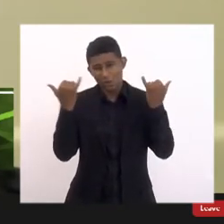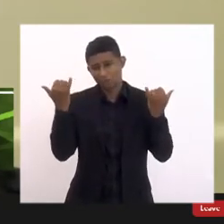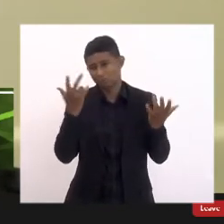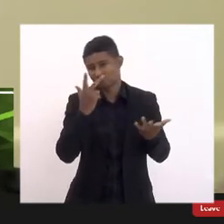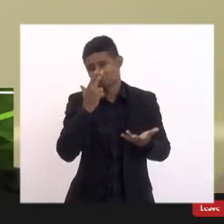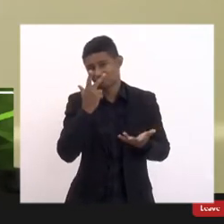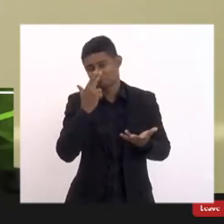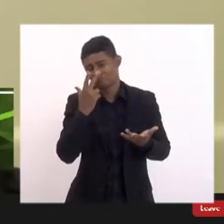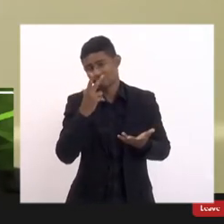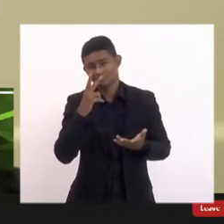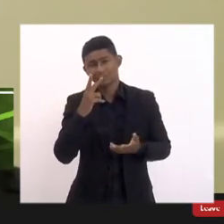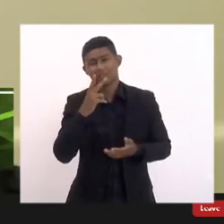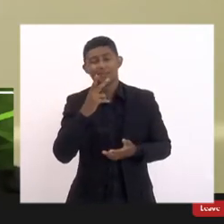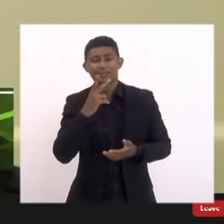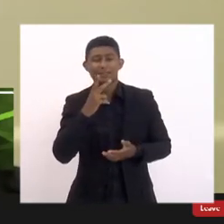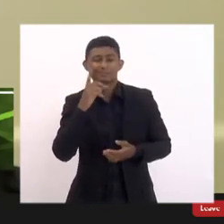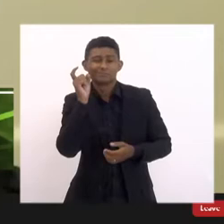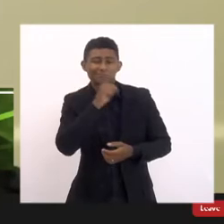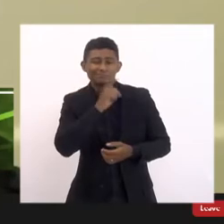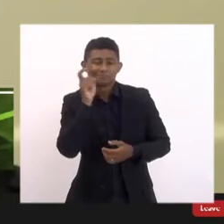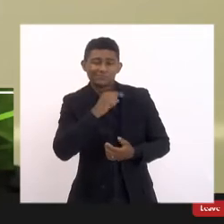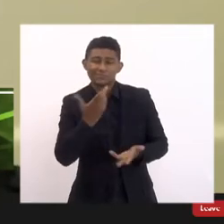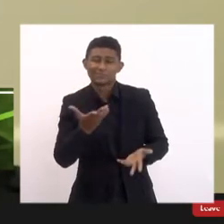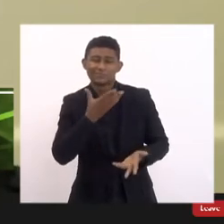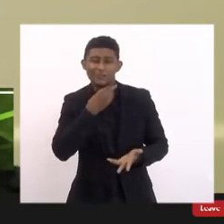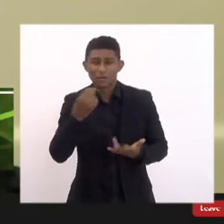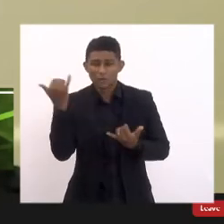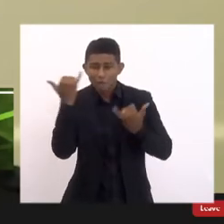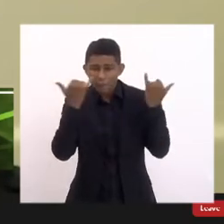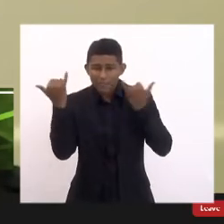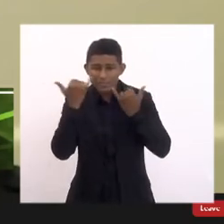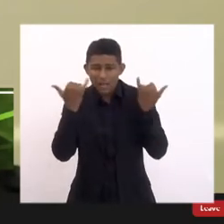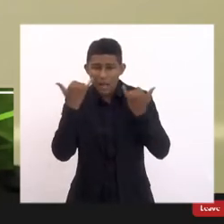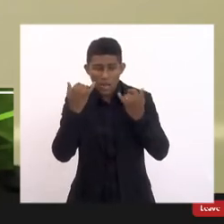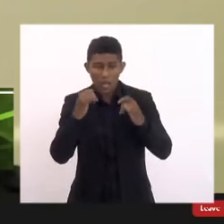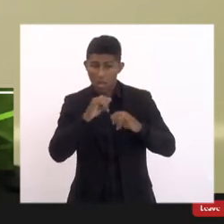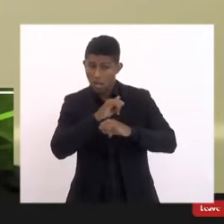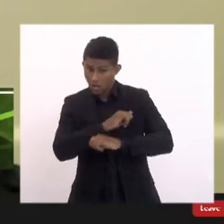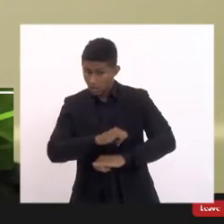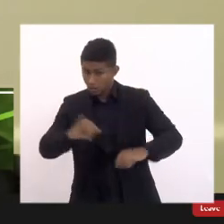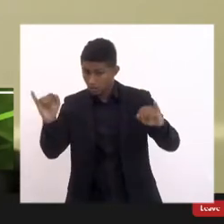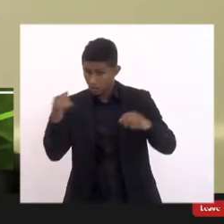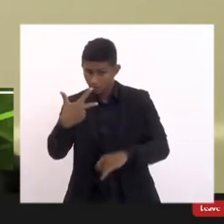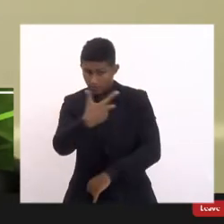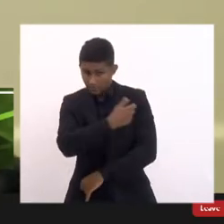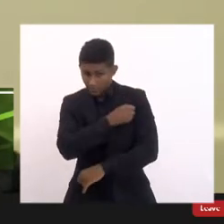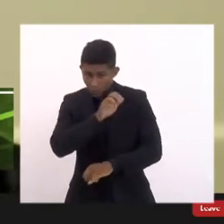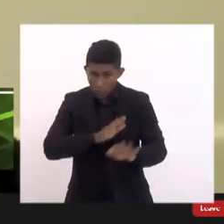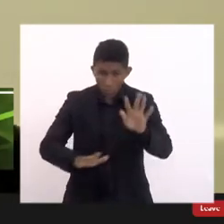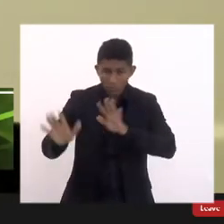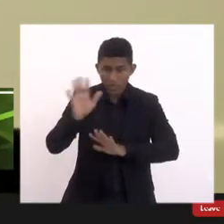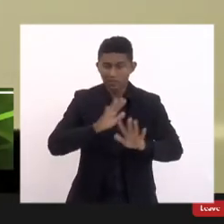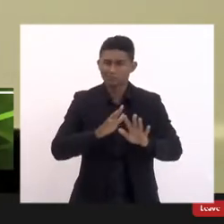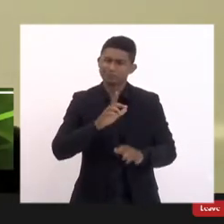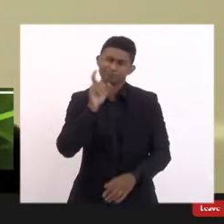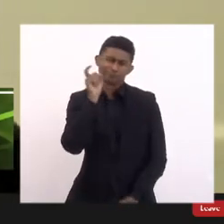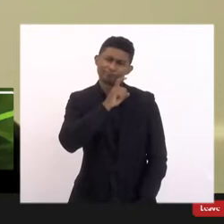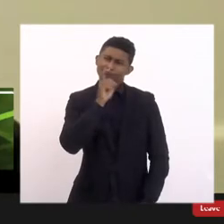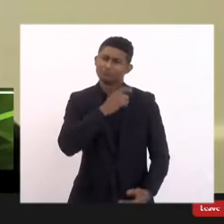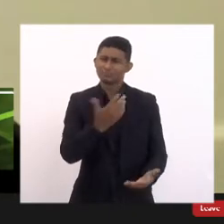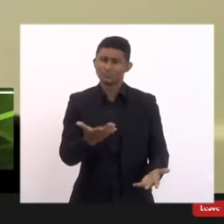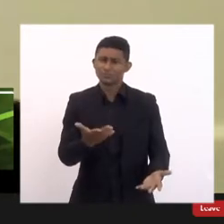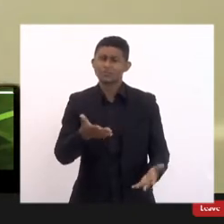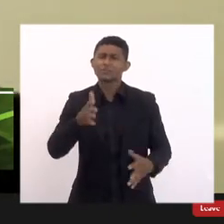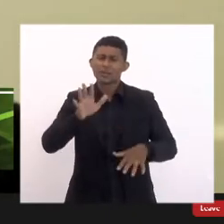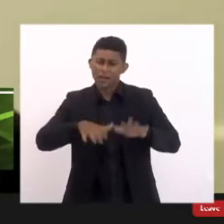As fake news famosas com relação à segurança da vacina. Obviamente, os pais, mesmo estando vacinados,